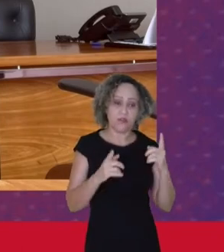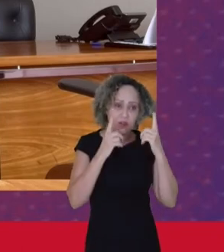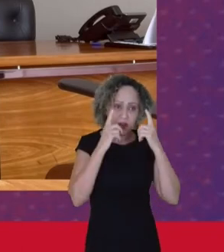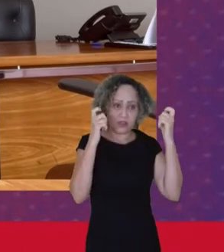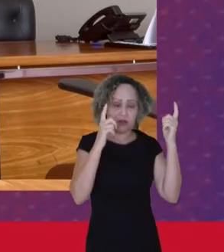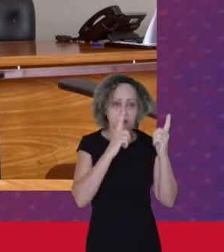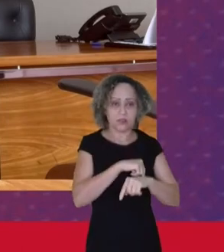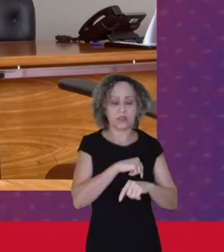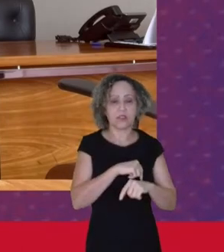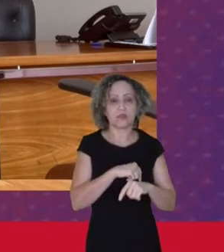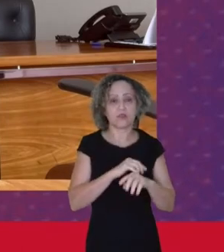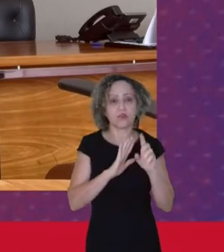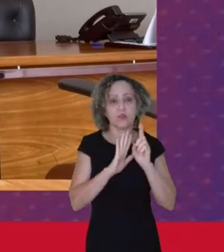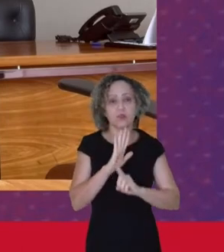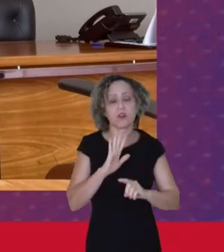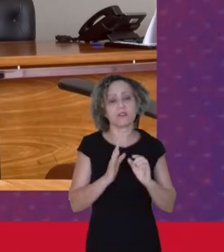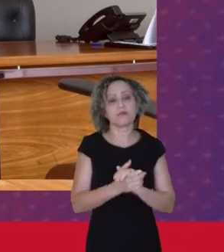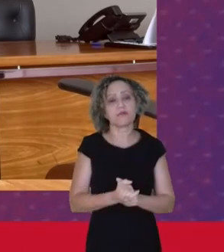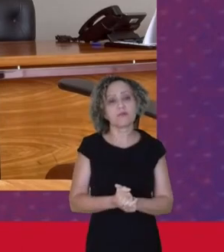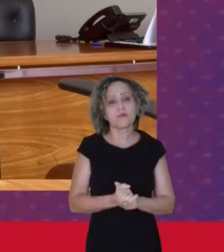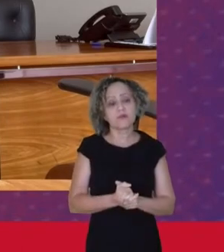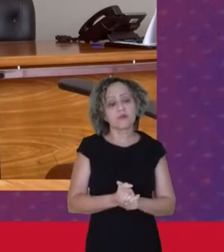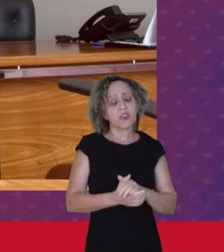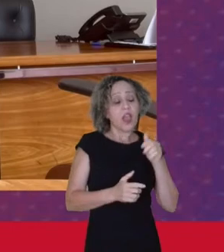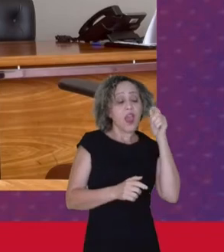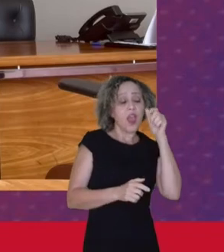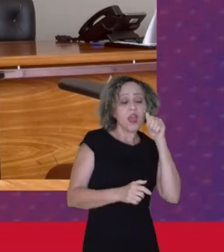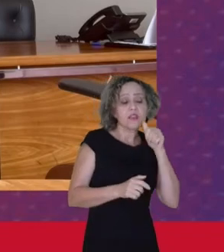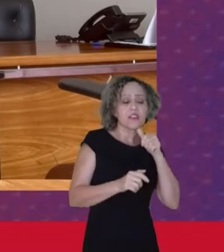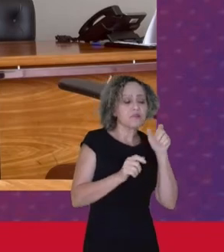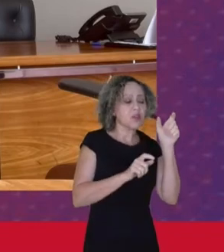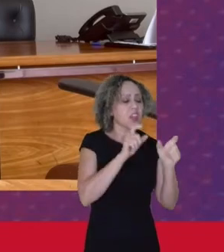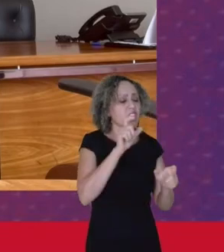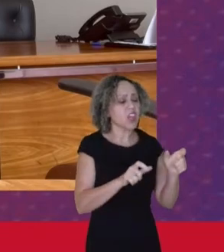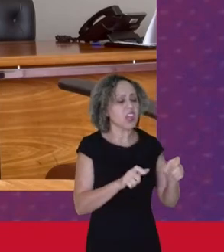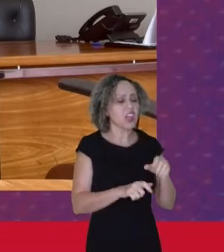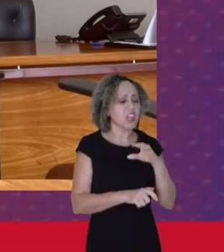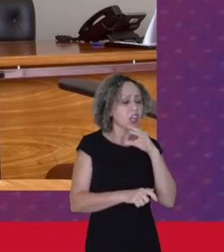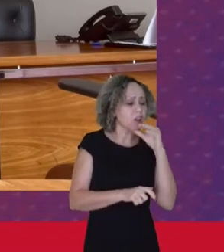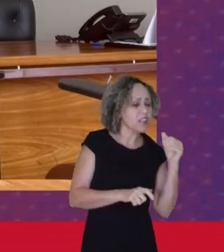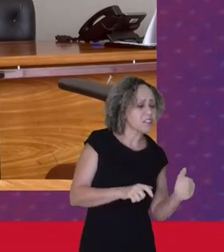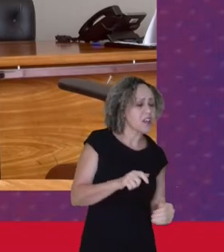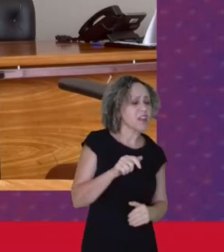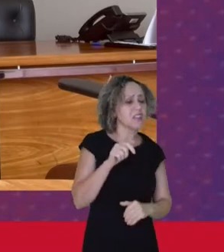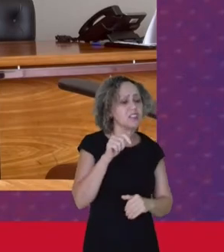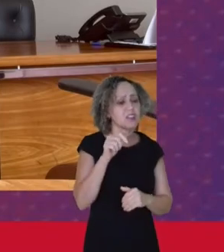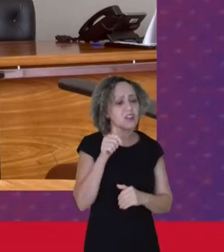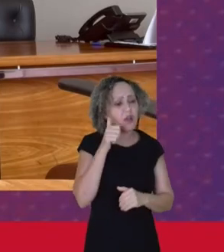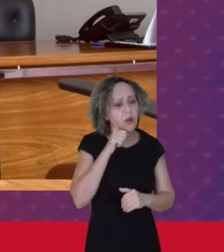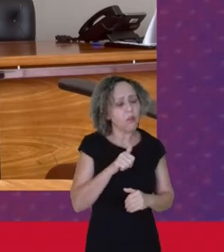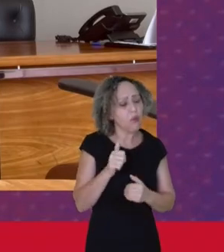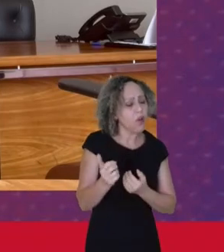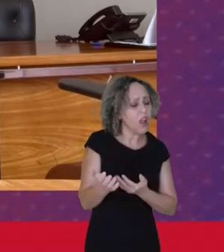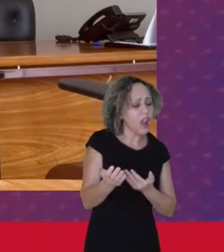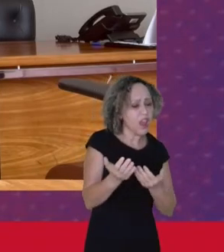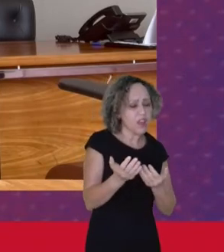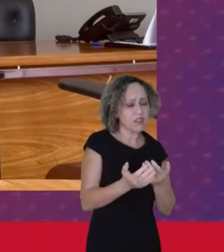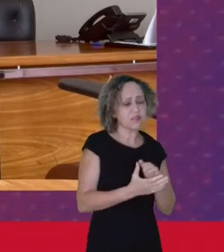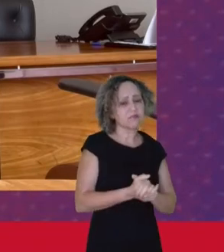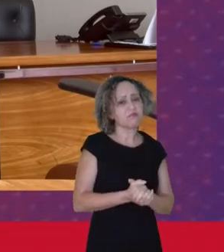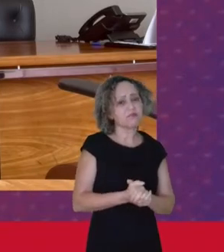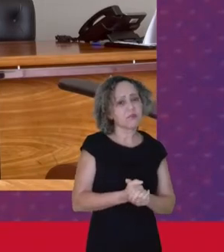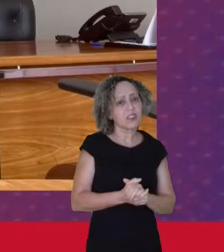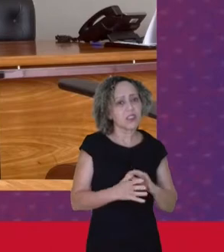essas meninas, essas pré-adolescentes e essas mulheres que estavam na rede social, porque hoje as